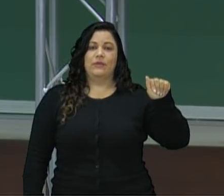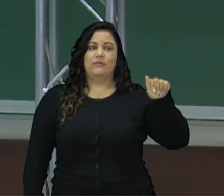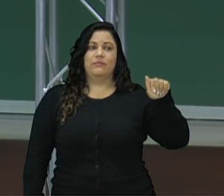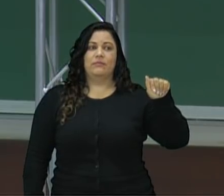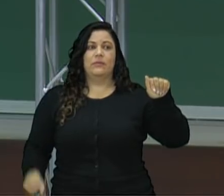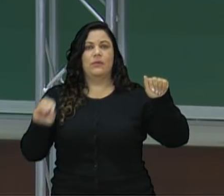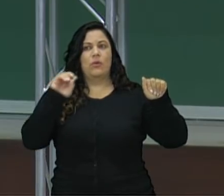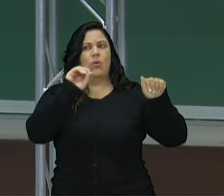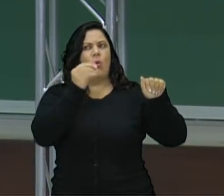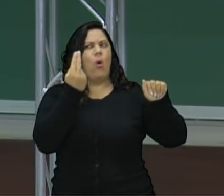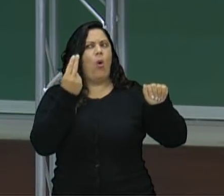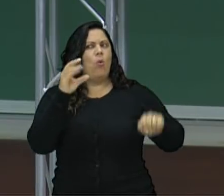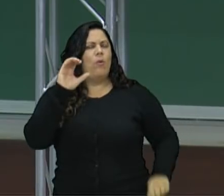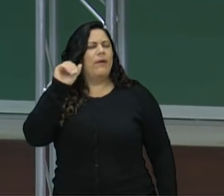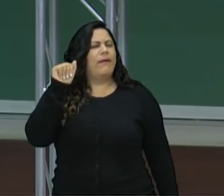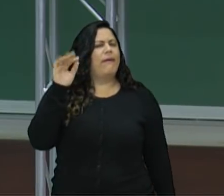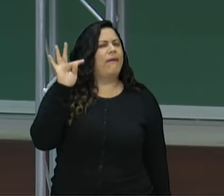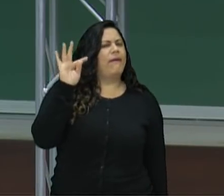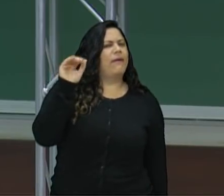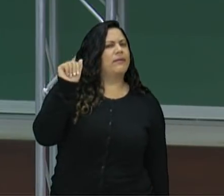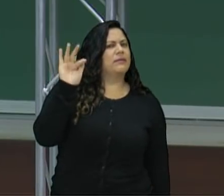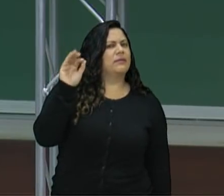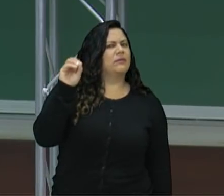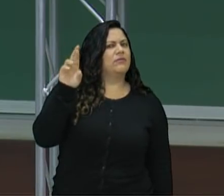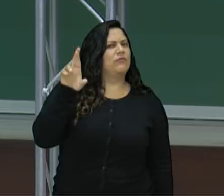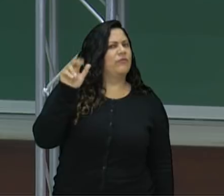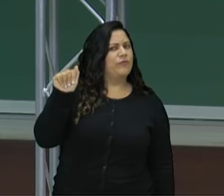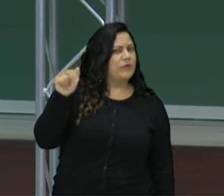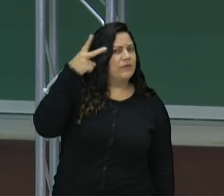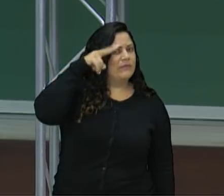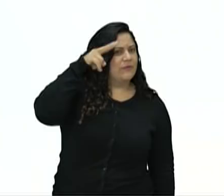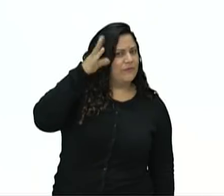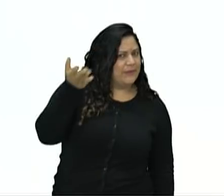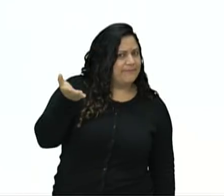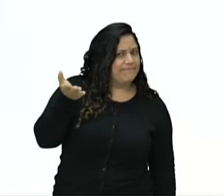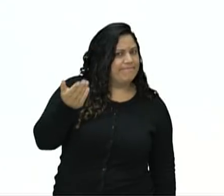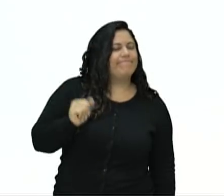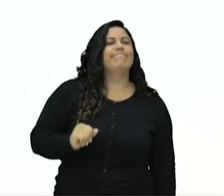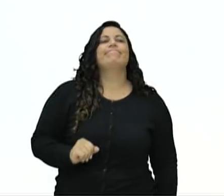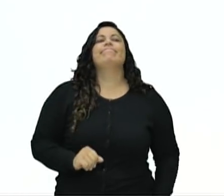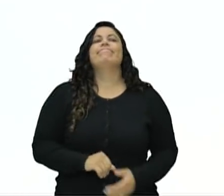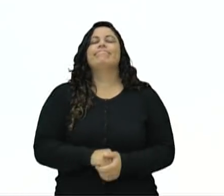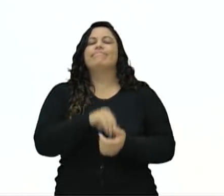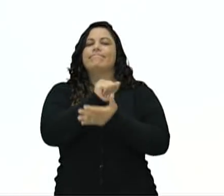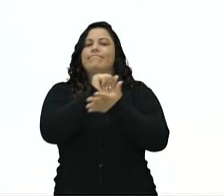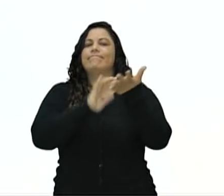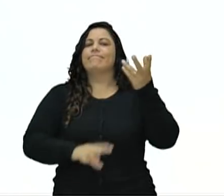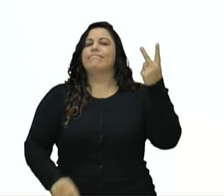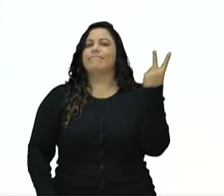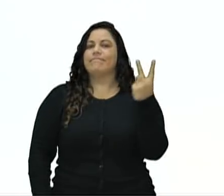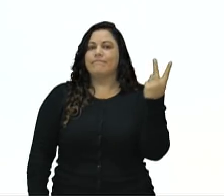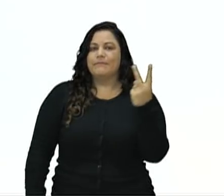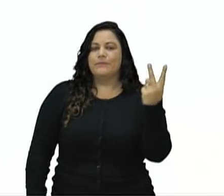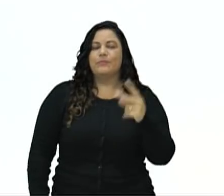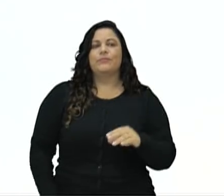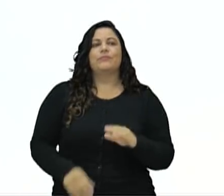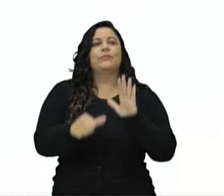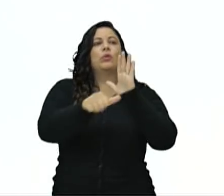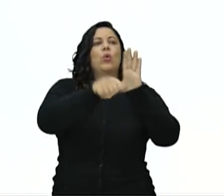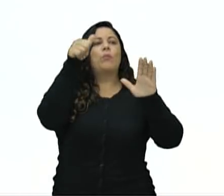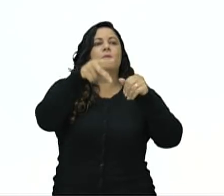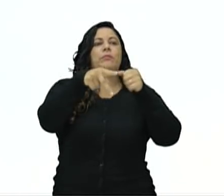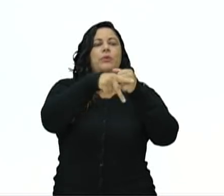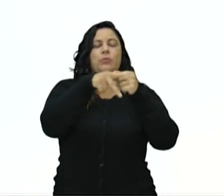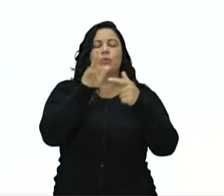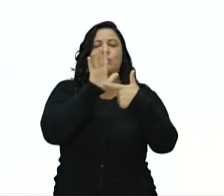Ixi, agora vamos ver se vocês se lembram melhor do que eu para o próximo exercício. Olha o exercício 2 aqui. O primeiro pronome